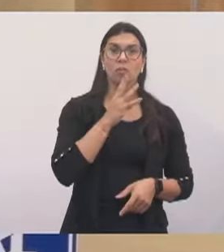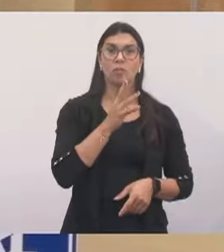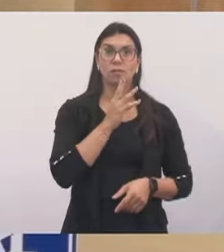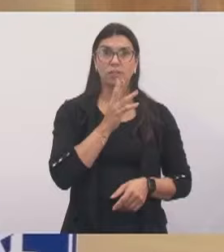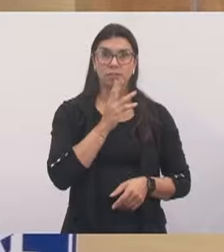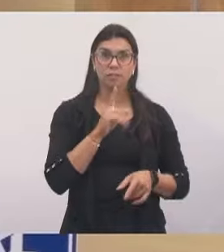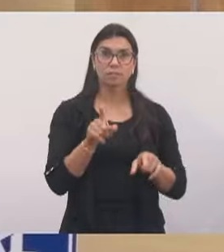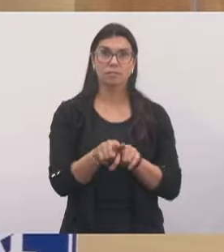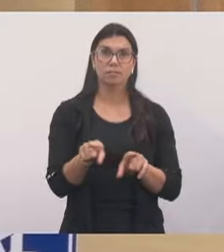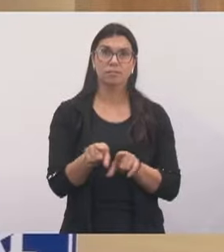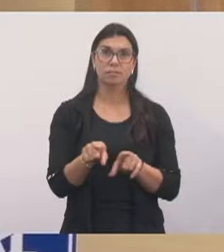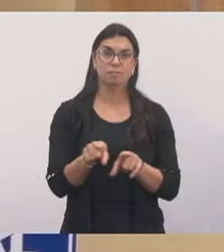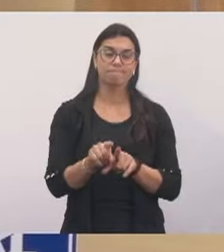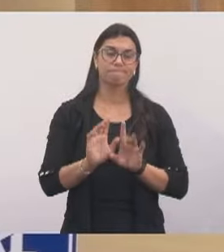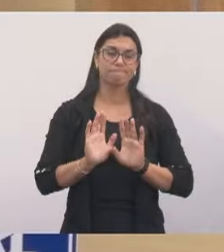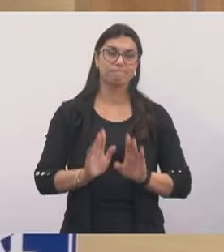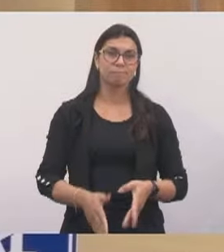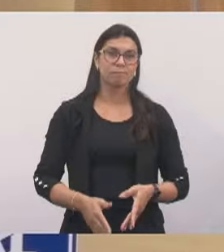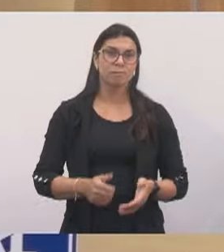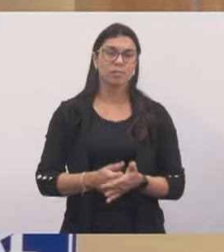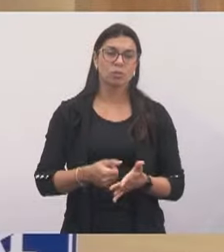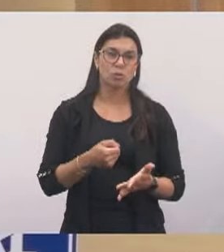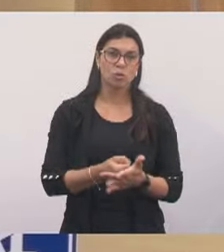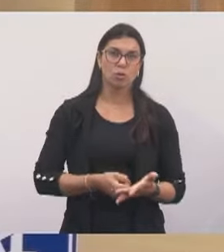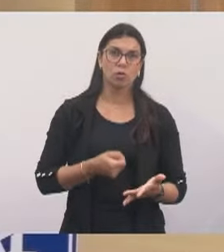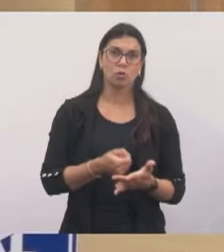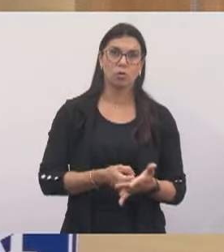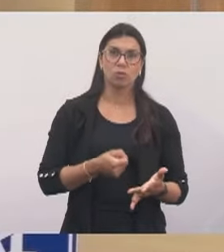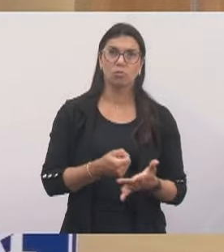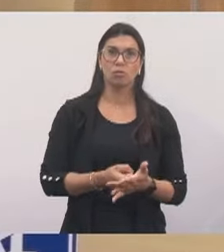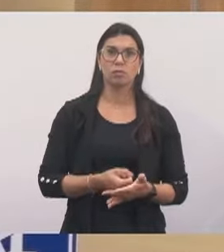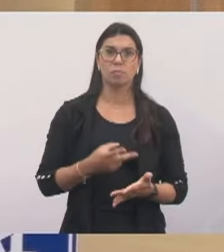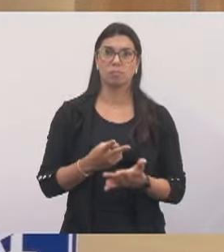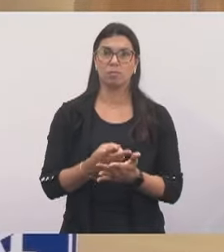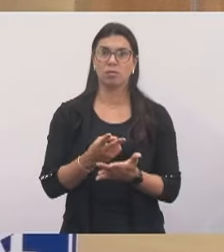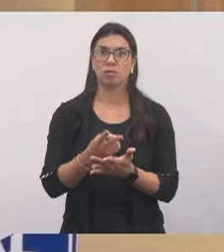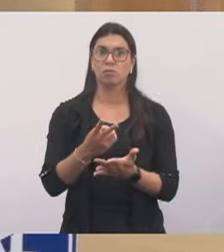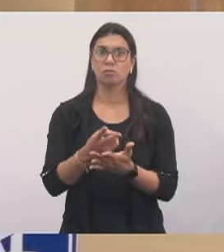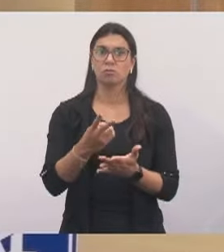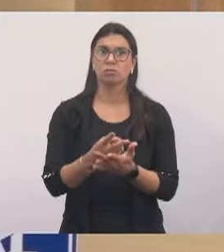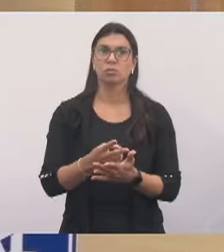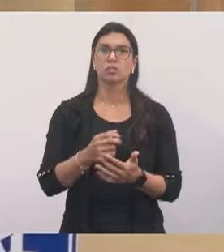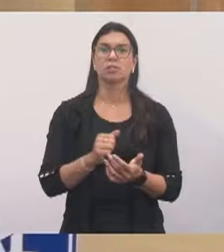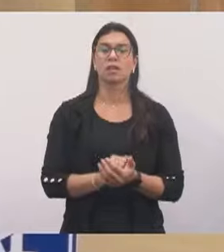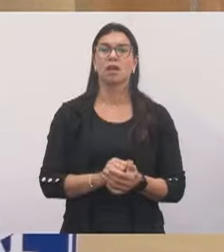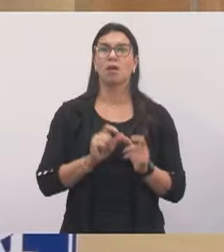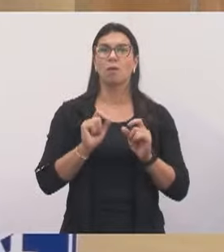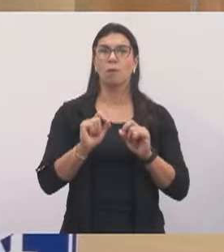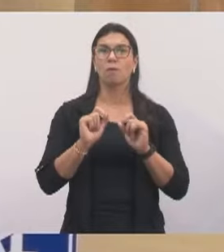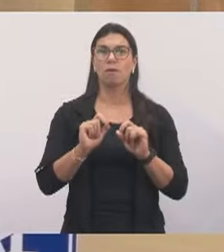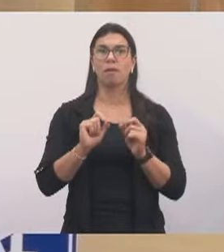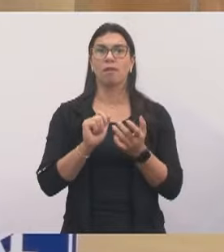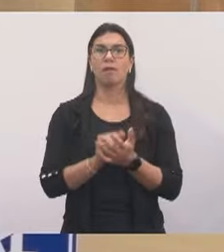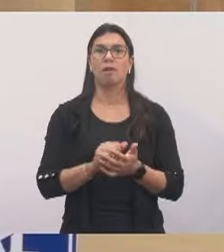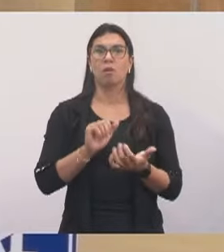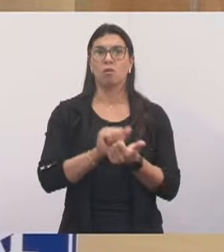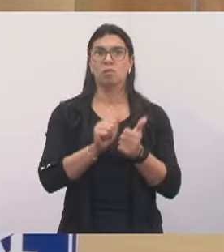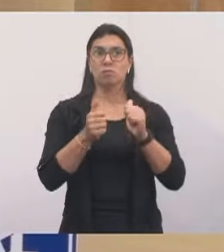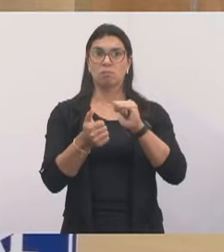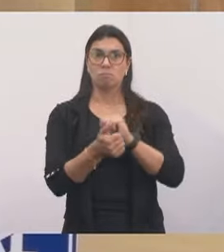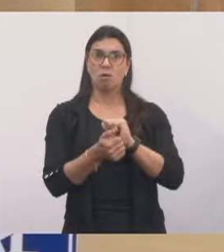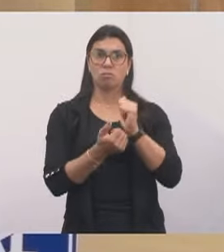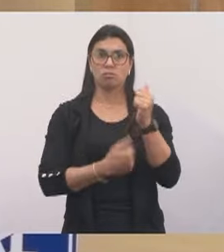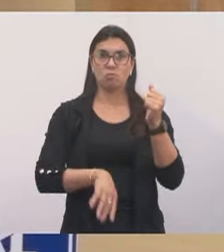batalhador que luta aí para que a modalidade luta de braço, que não é prestigiada no